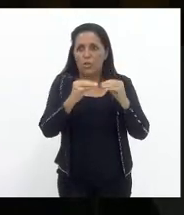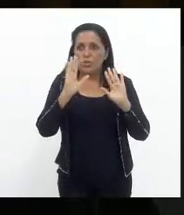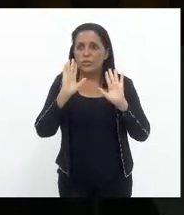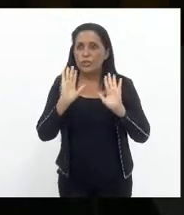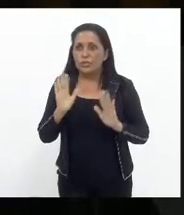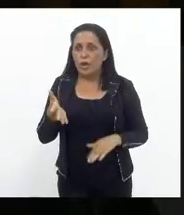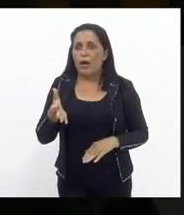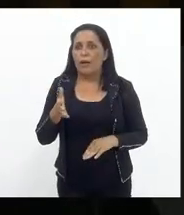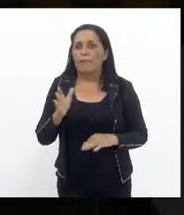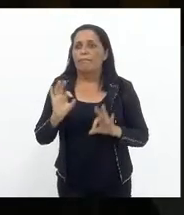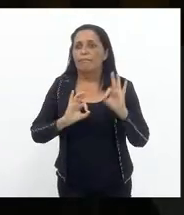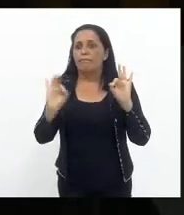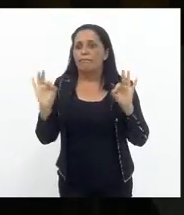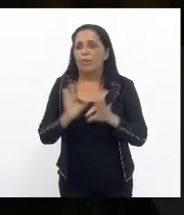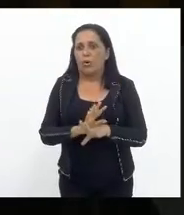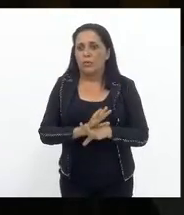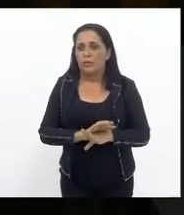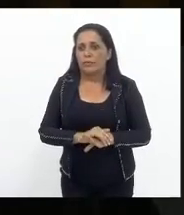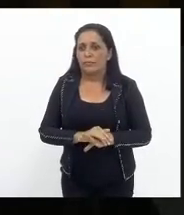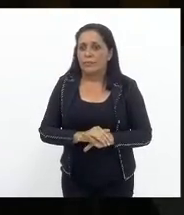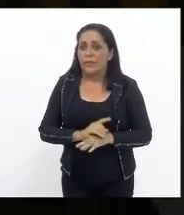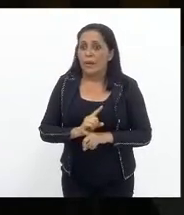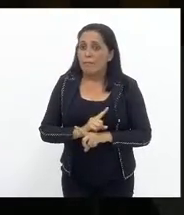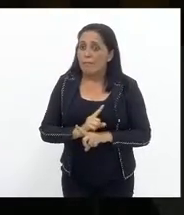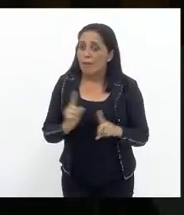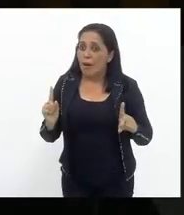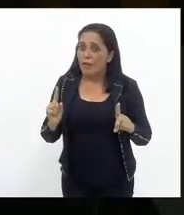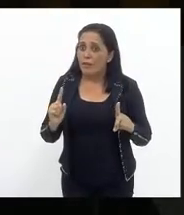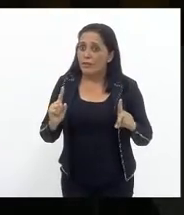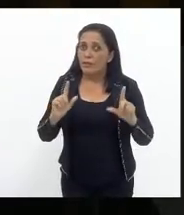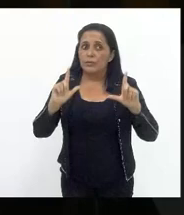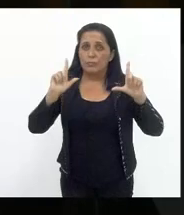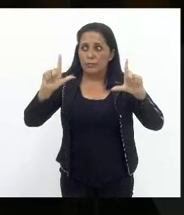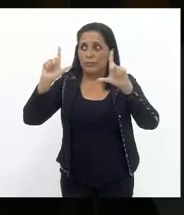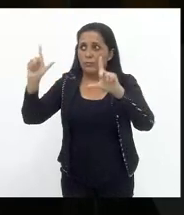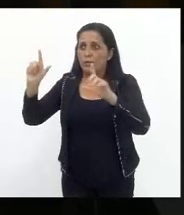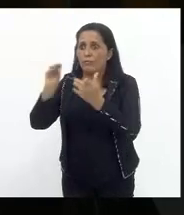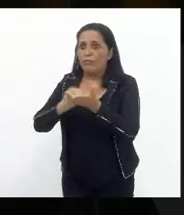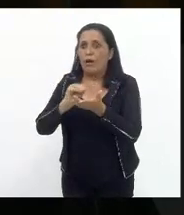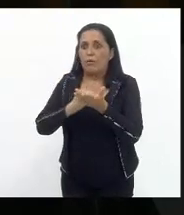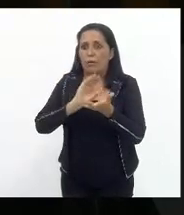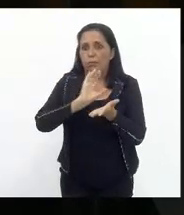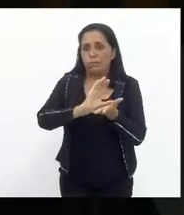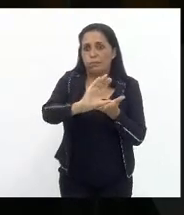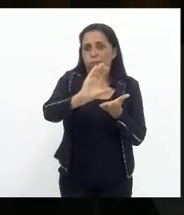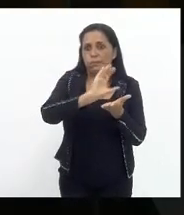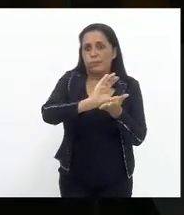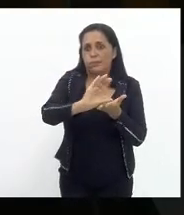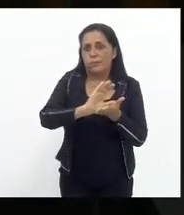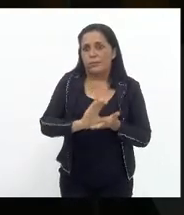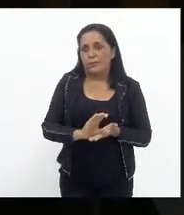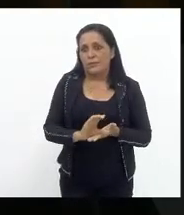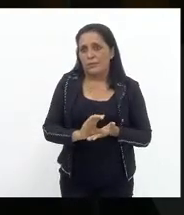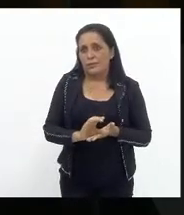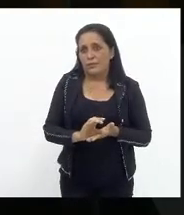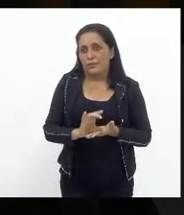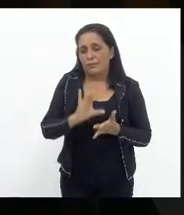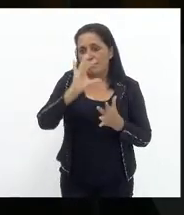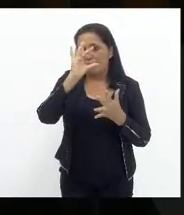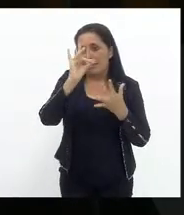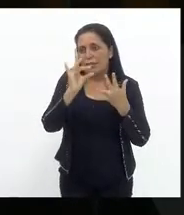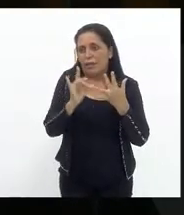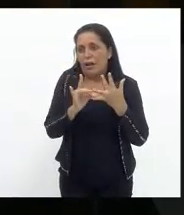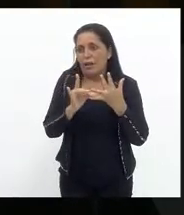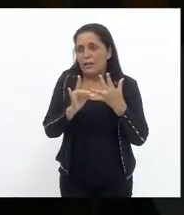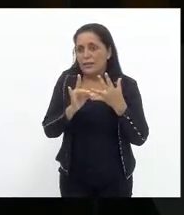estavam feitas, porém não tinham sido instaladas por falta de pagamento. Ou seja, um detalhe tão simples.